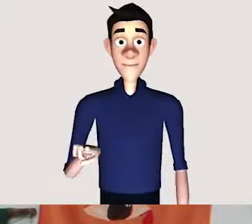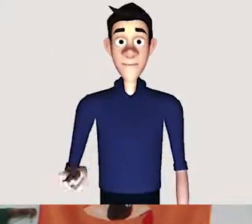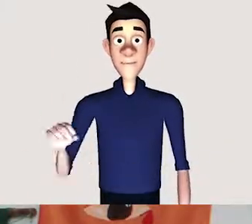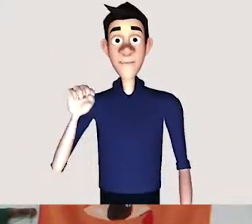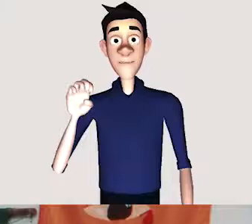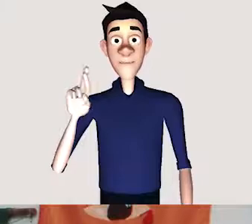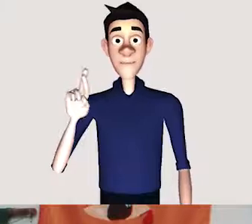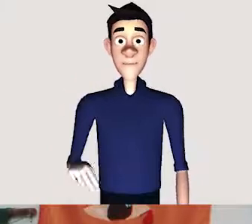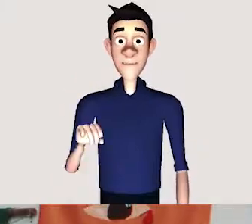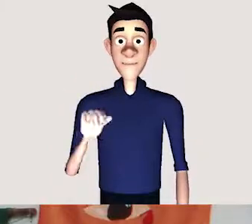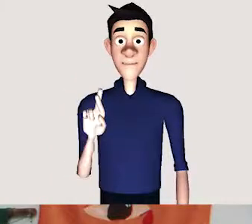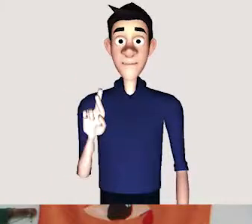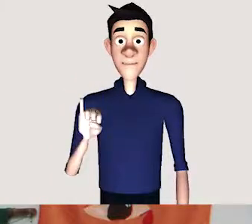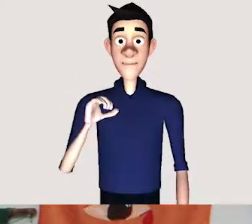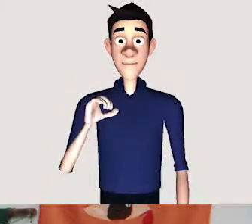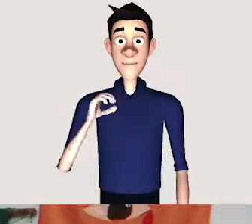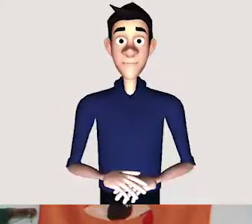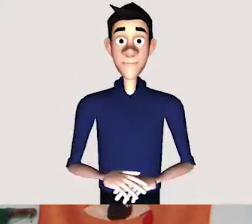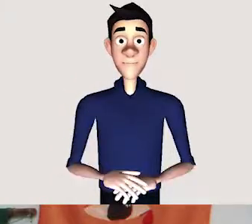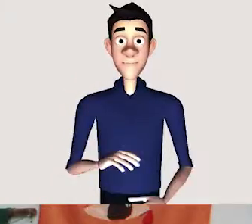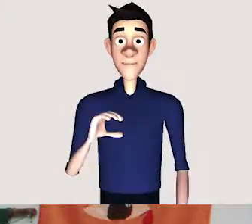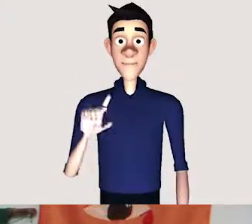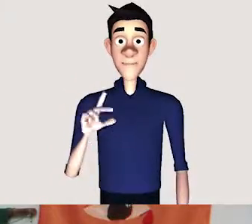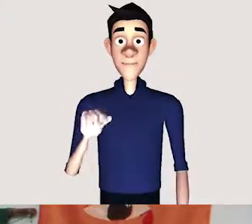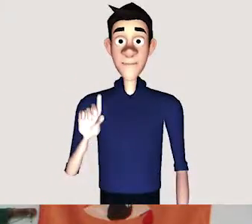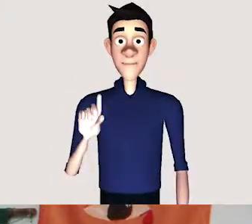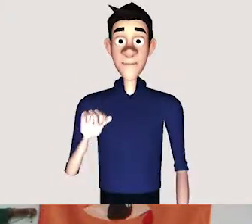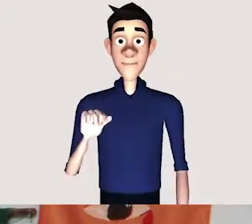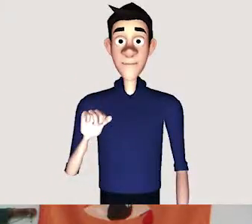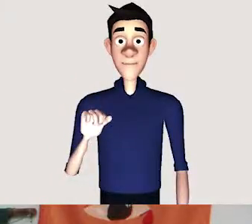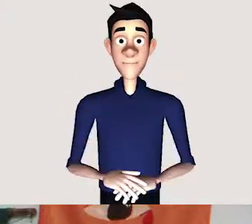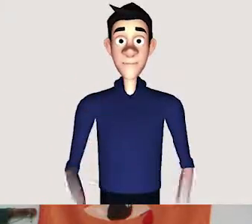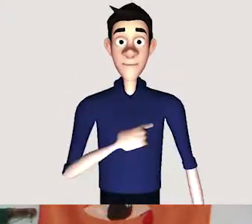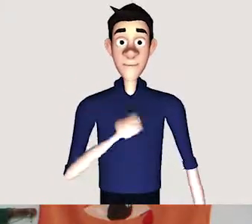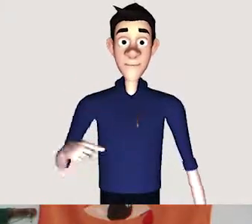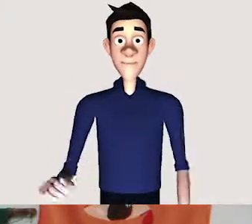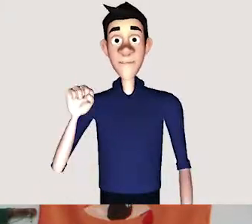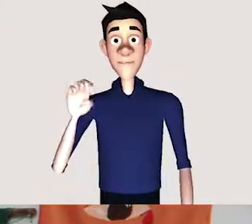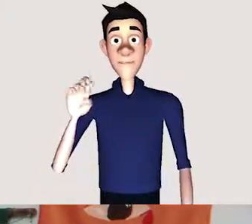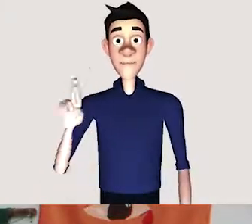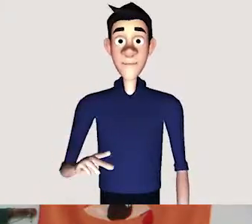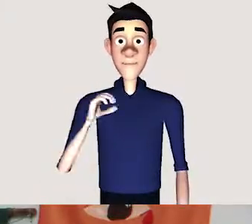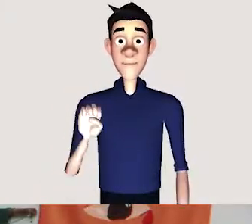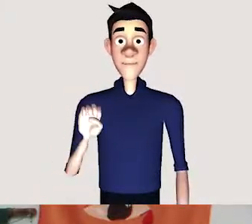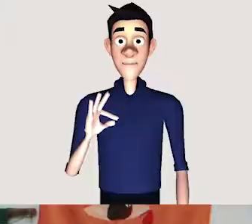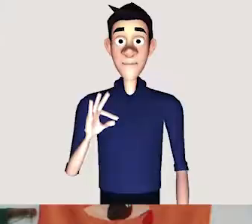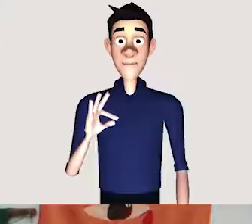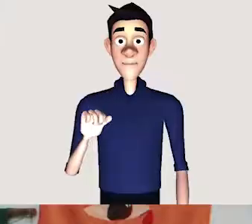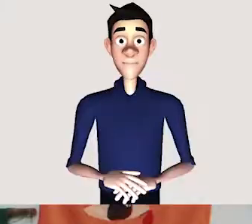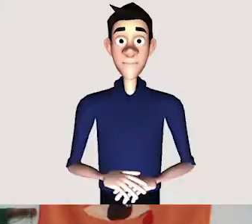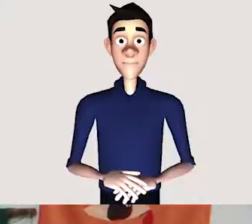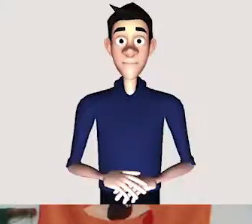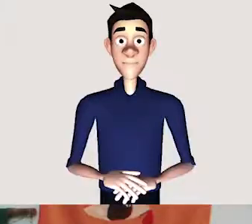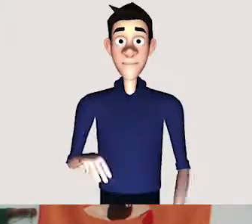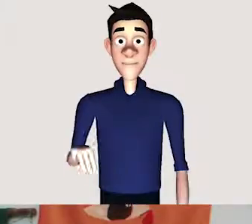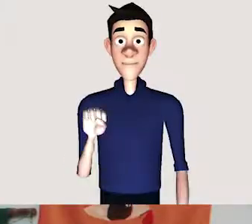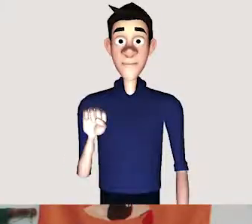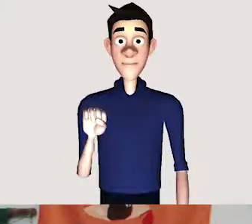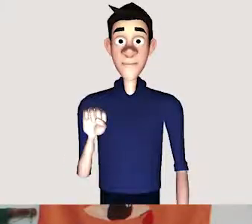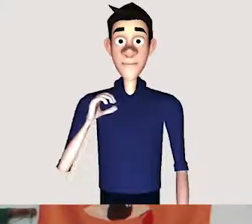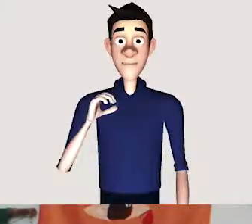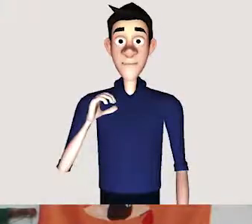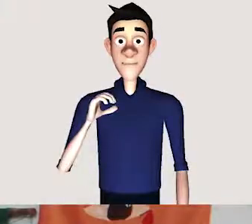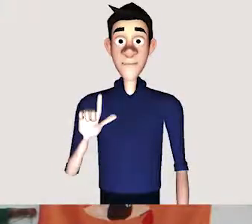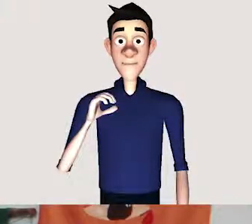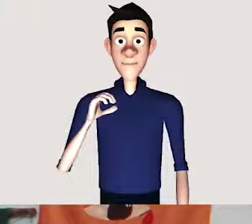Chagas, eu sou poeta, museólogo, cientista social, professor de